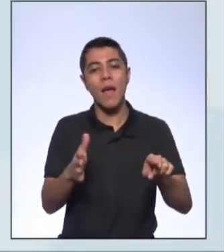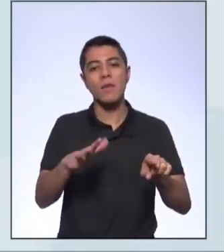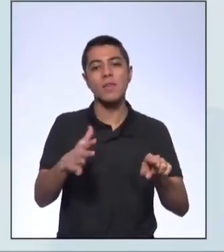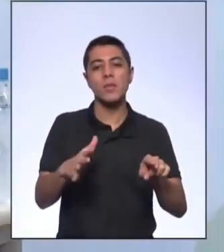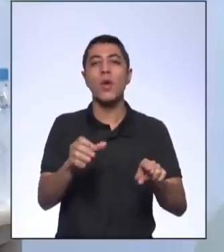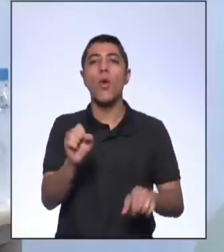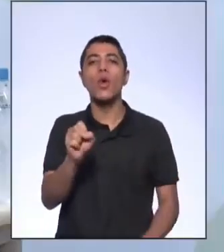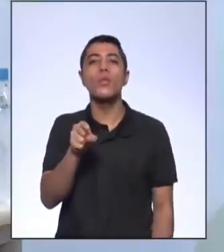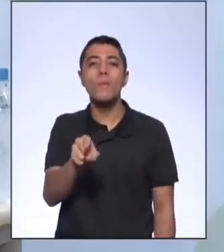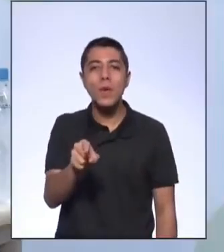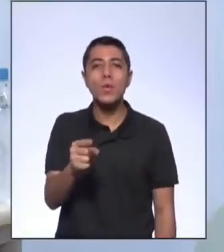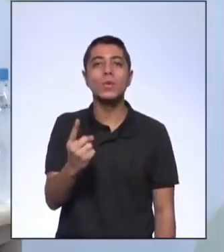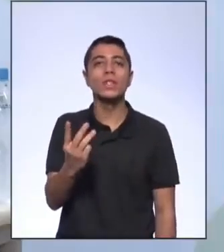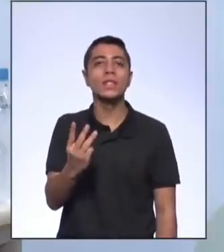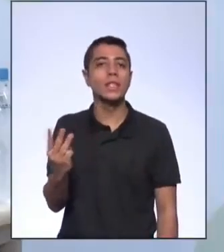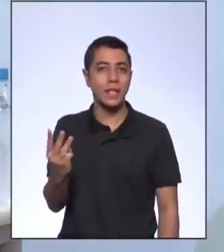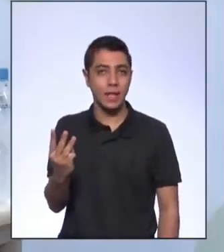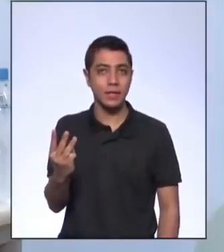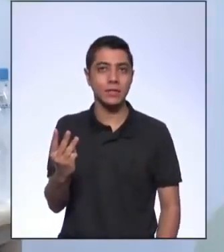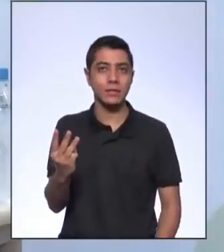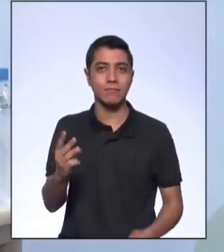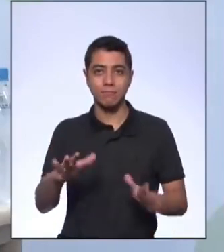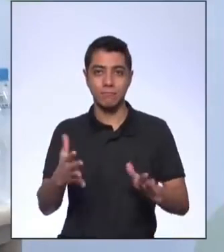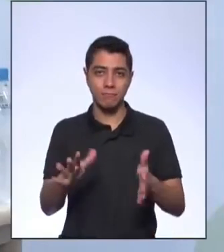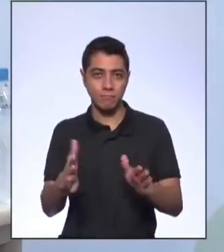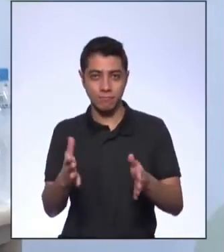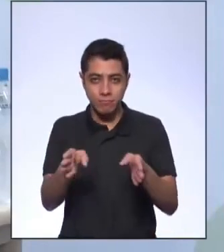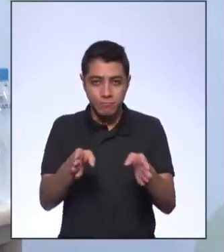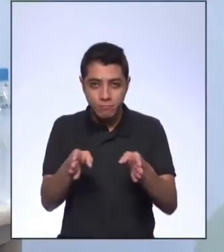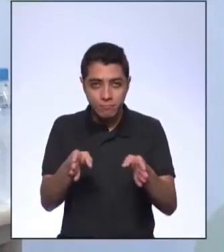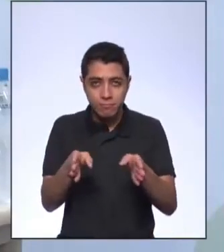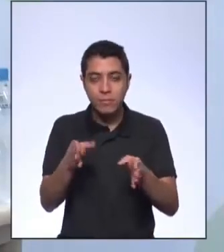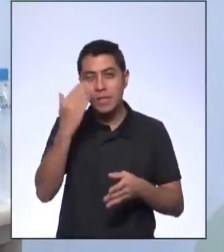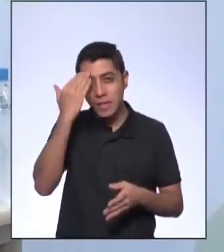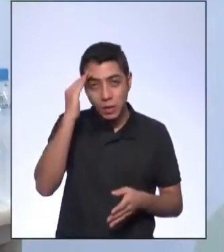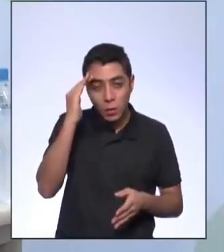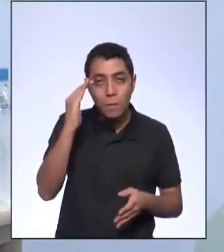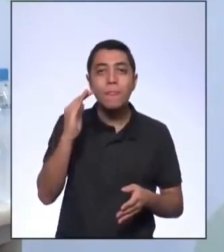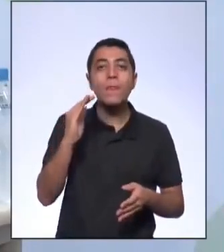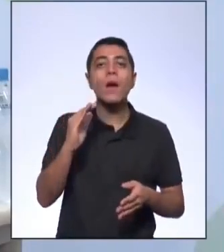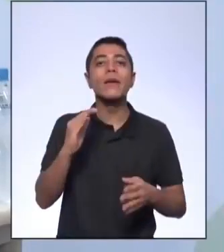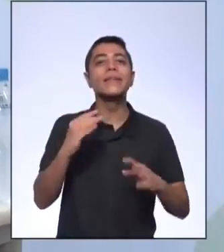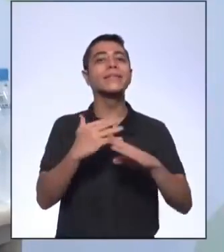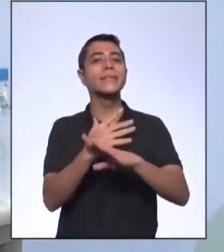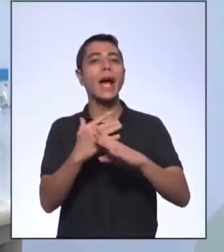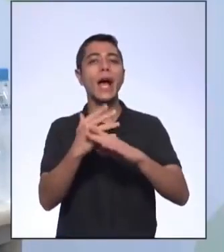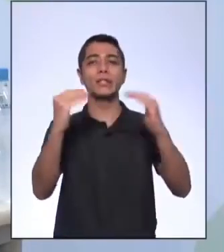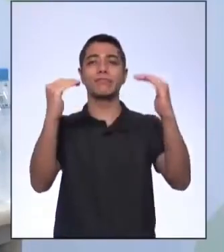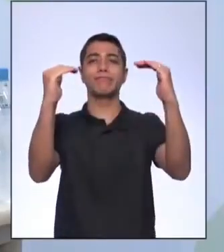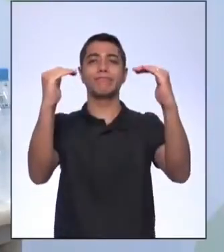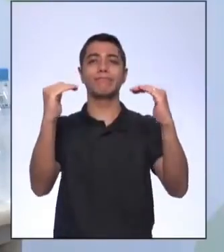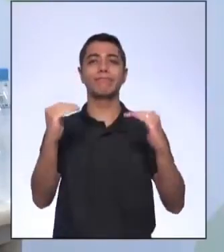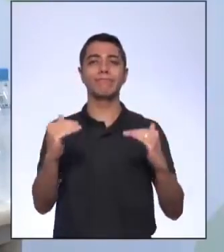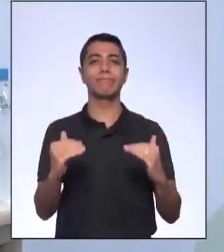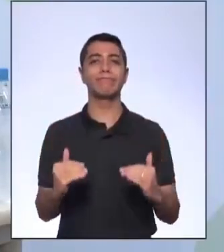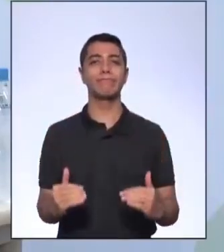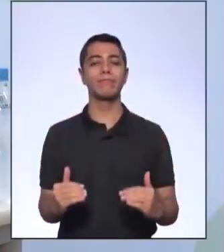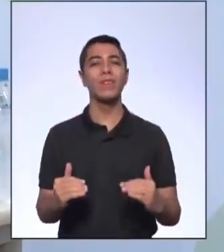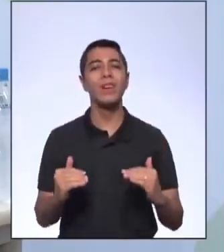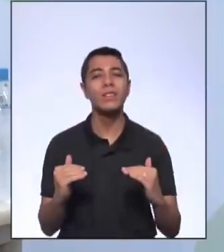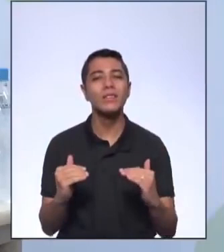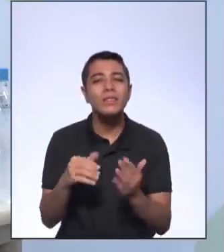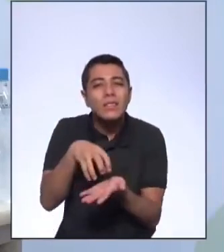então vocês viram aí que a hierarquia urbana na elas passam de centros até chegar em metrópoles Então as influências sempre